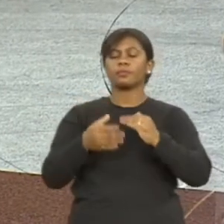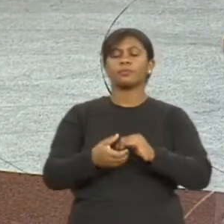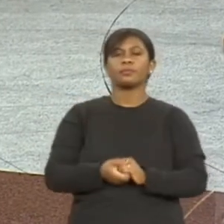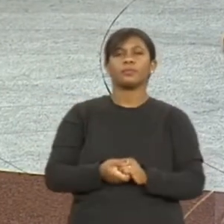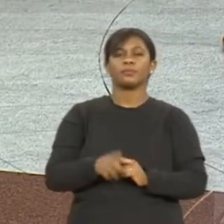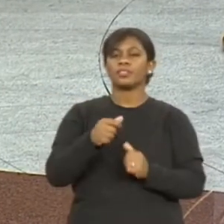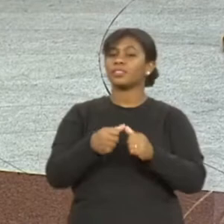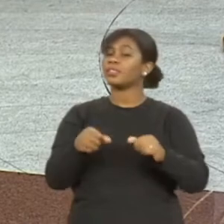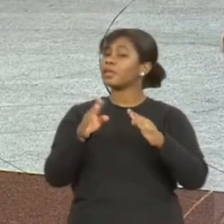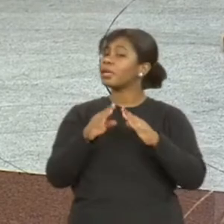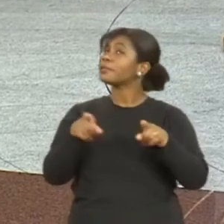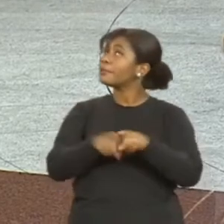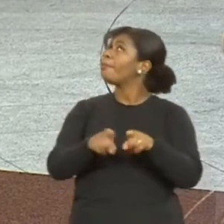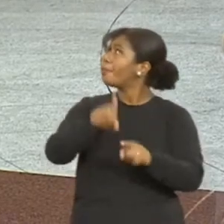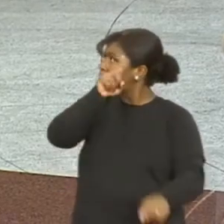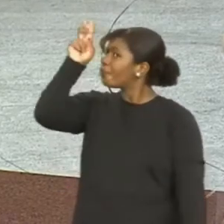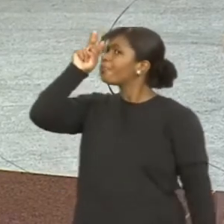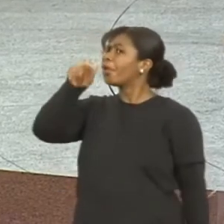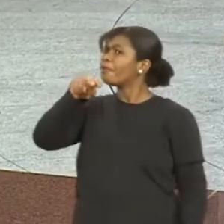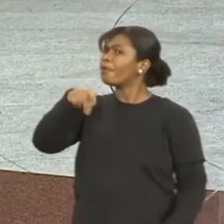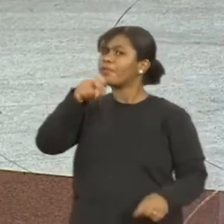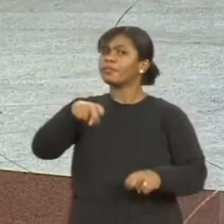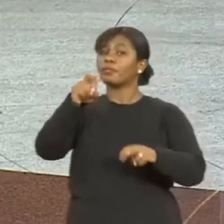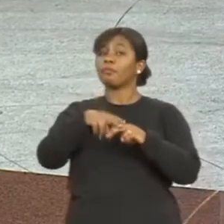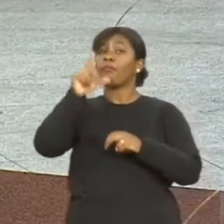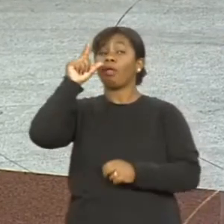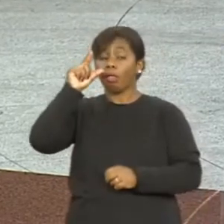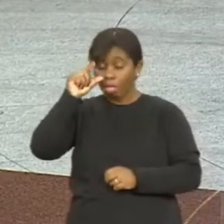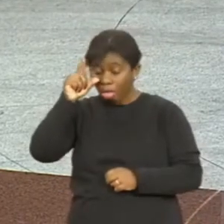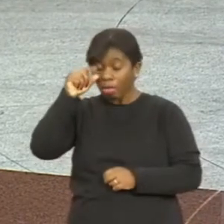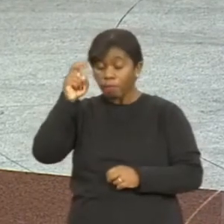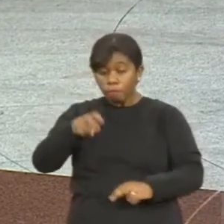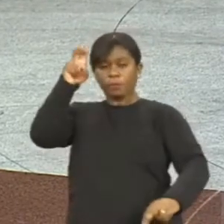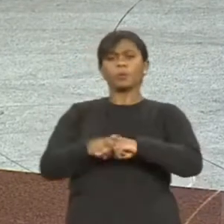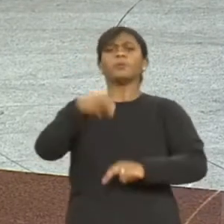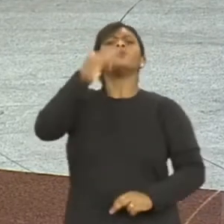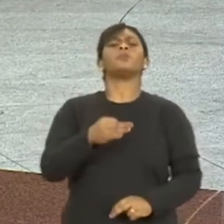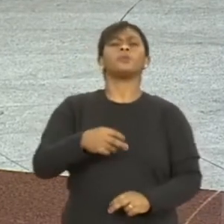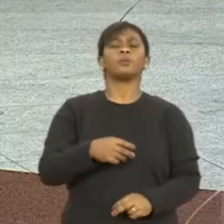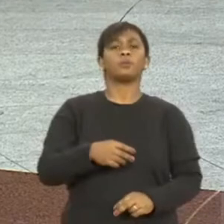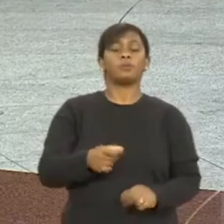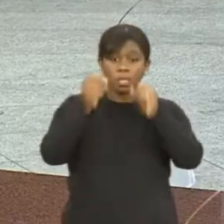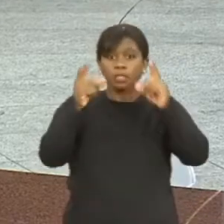Você que está em casa também. Deus está te vendo aí nesse sofá, cochilando. Senta direito e preste atenção no culto.